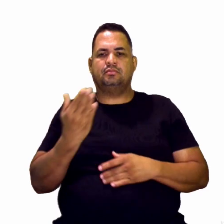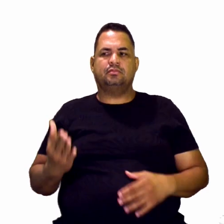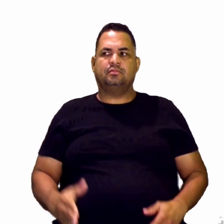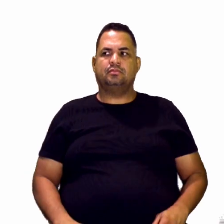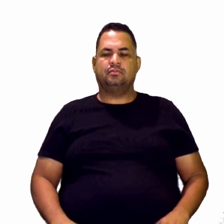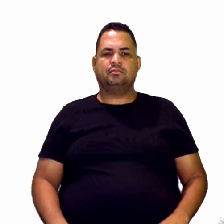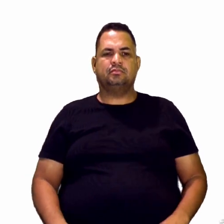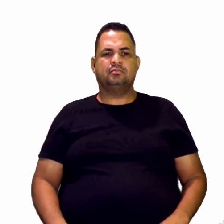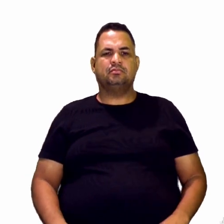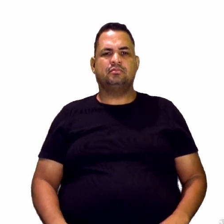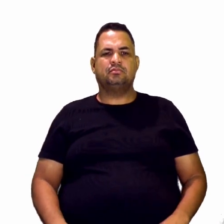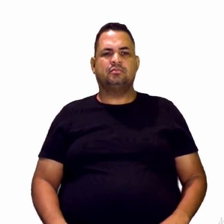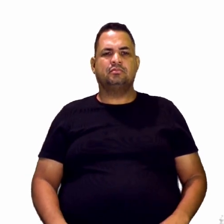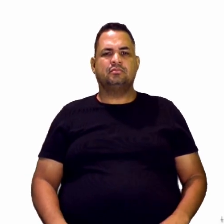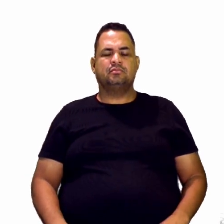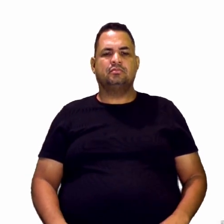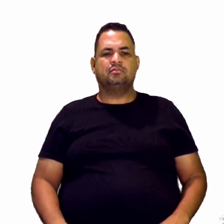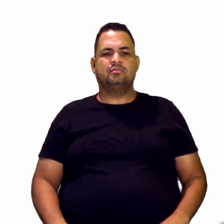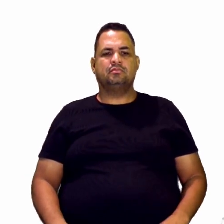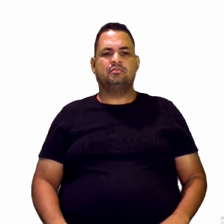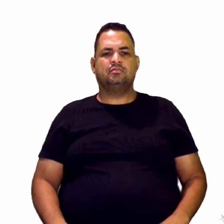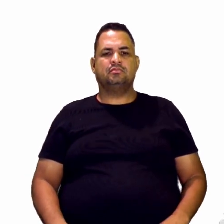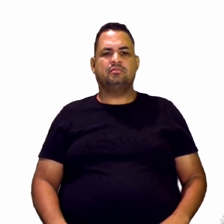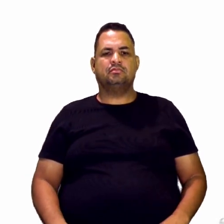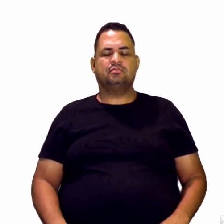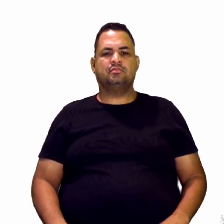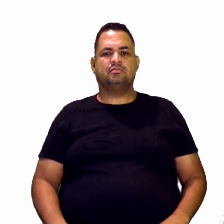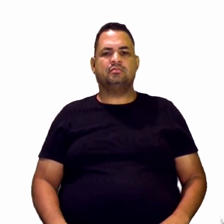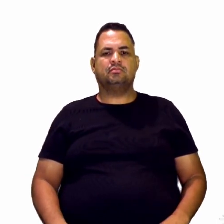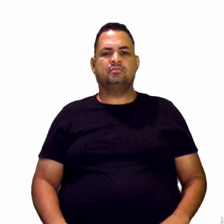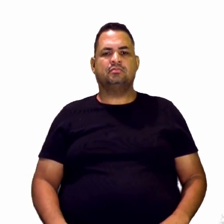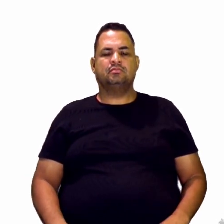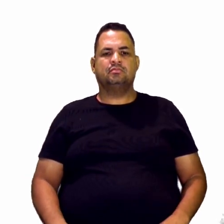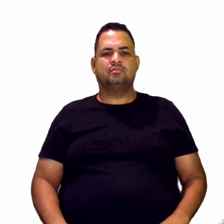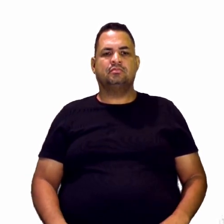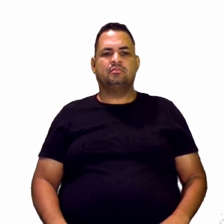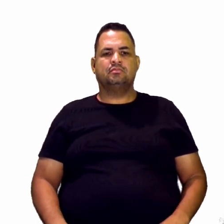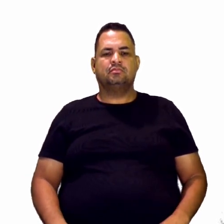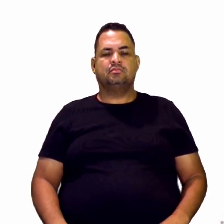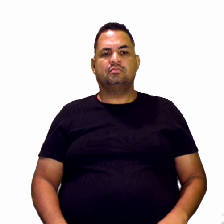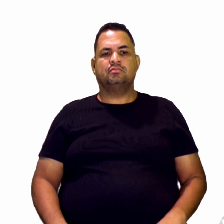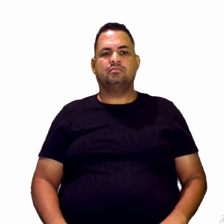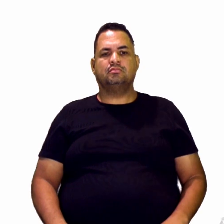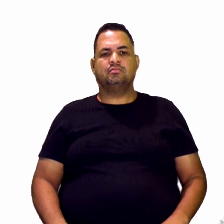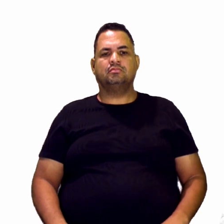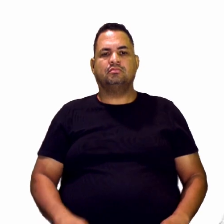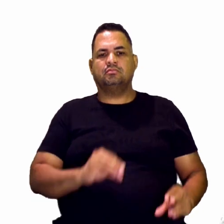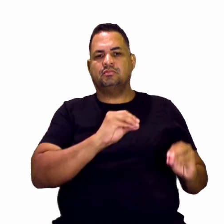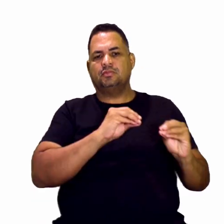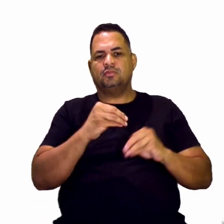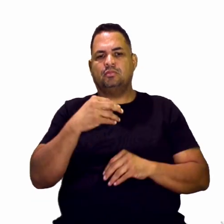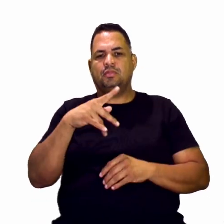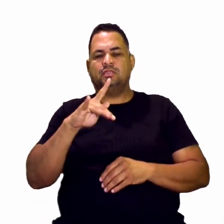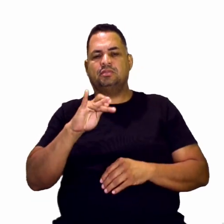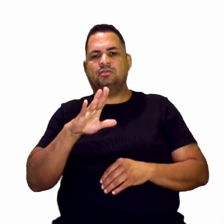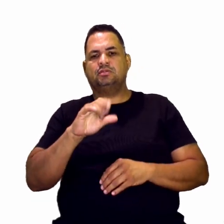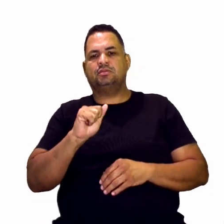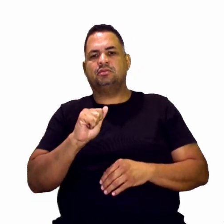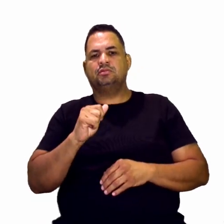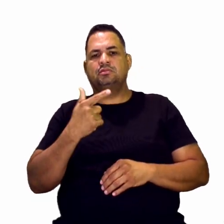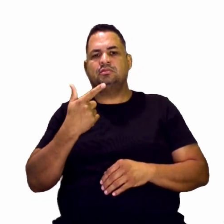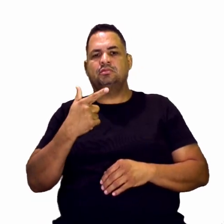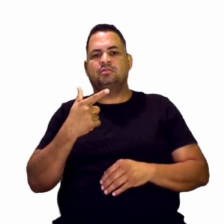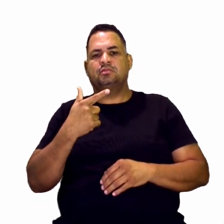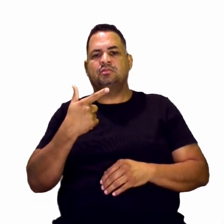fácil. O transporte ativo, basicamente, ele tem gasto de energia. O transporte passivo não tem gasto de energia.